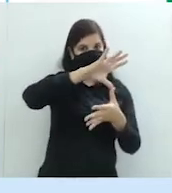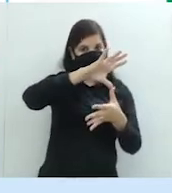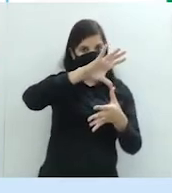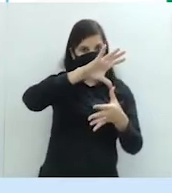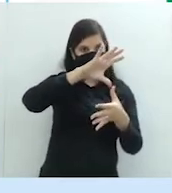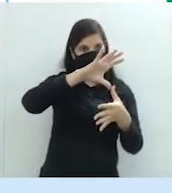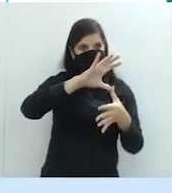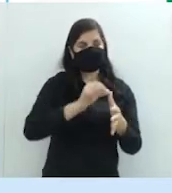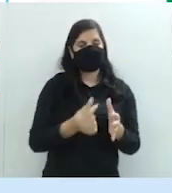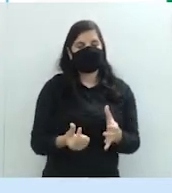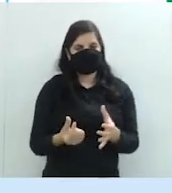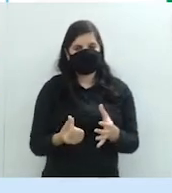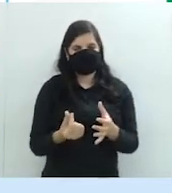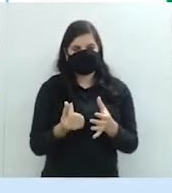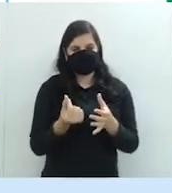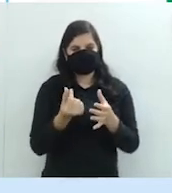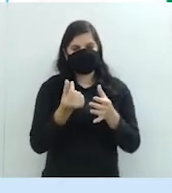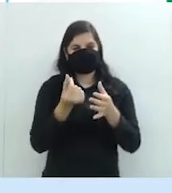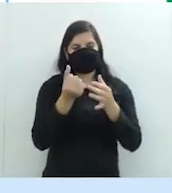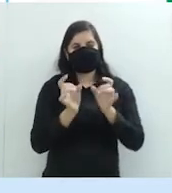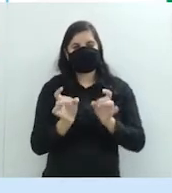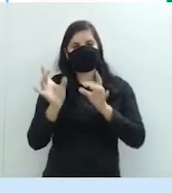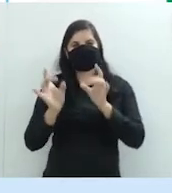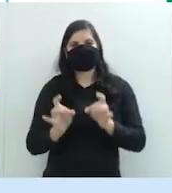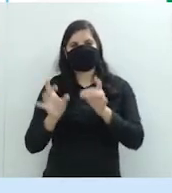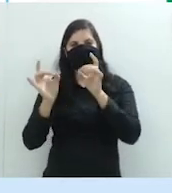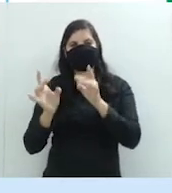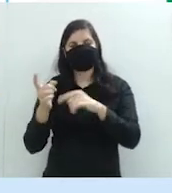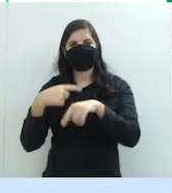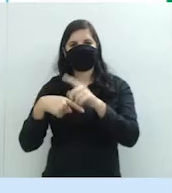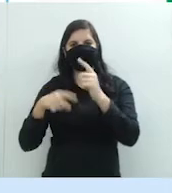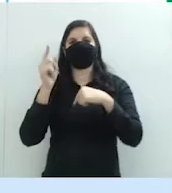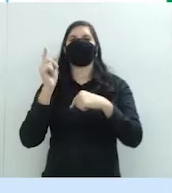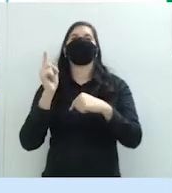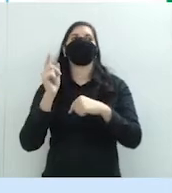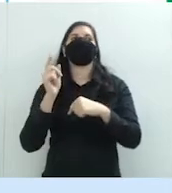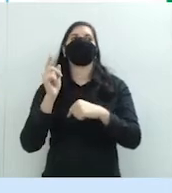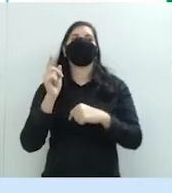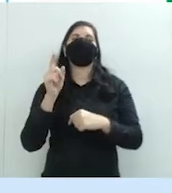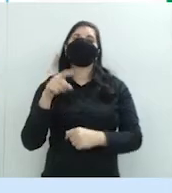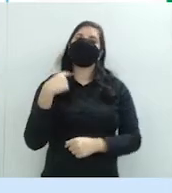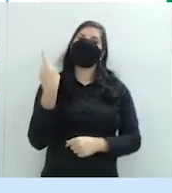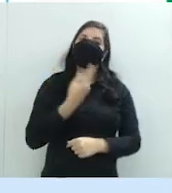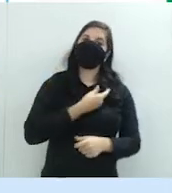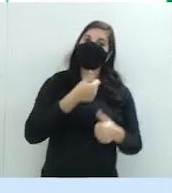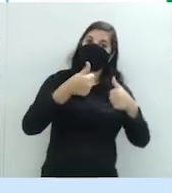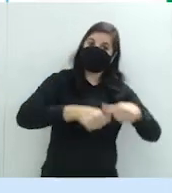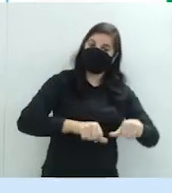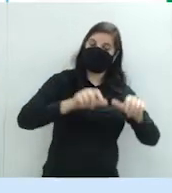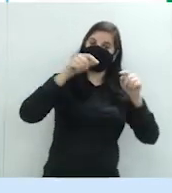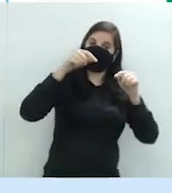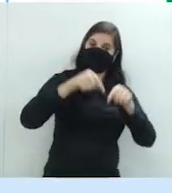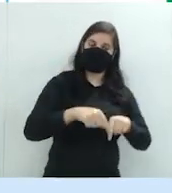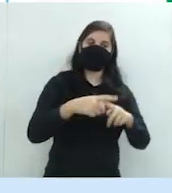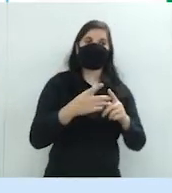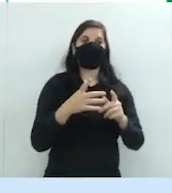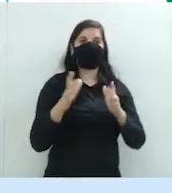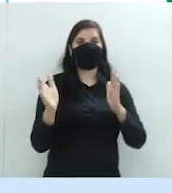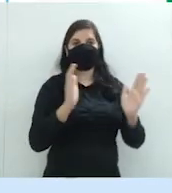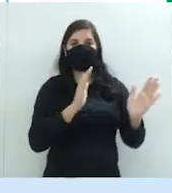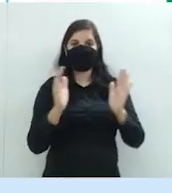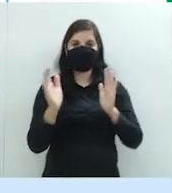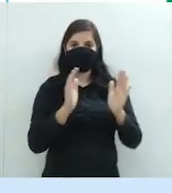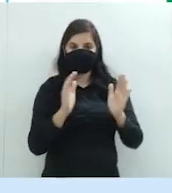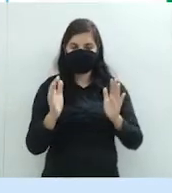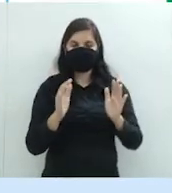nos preços dos produtos. Devemos lembrar que nós estávamos no período ainda que as